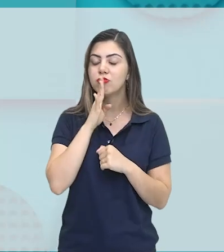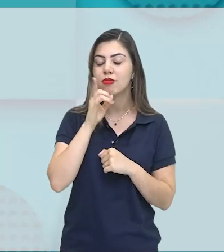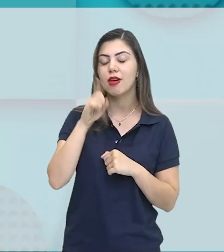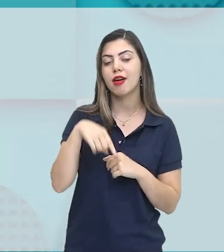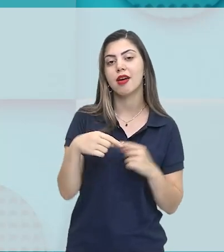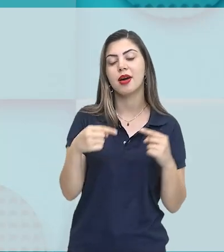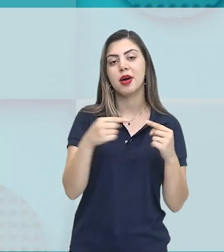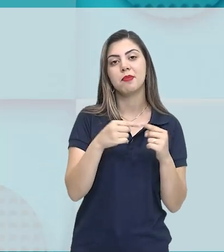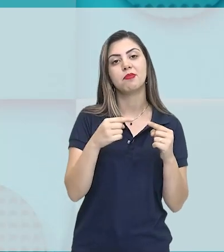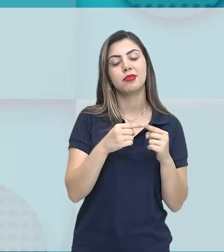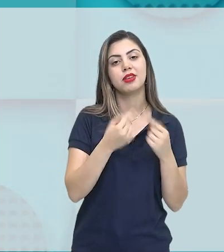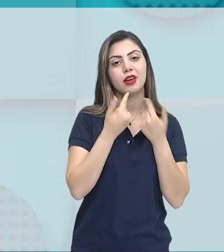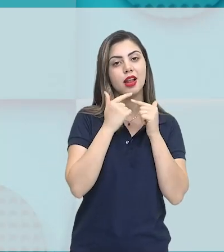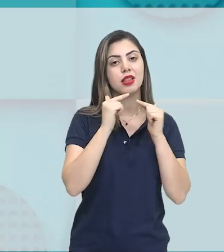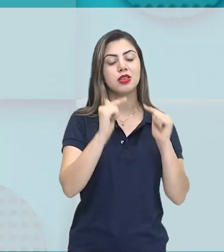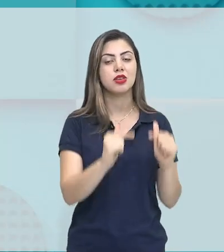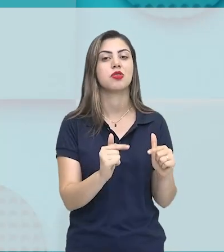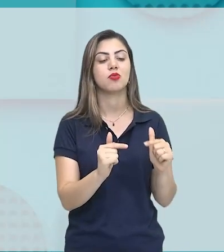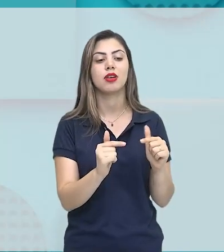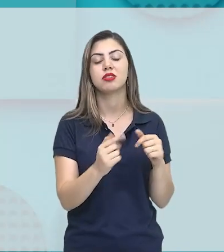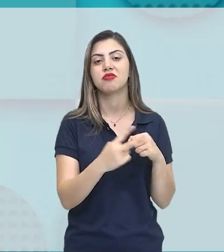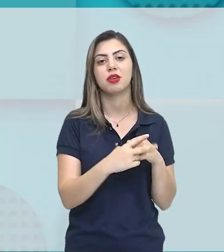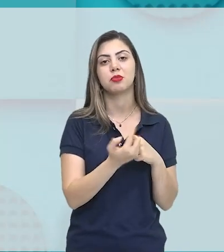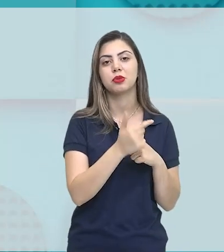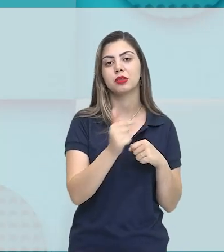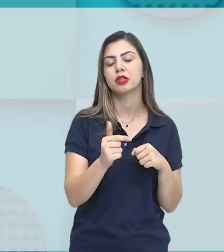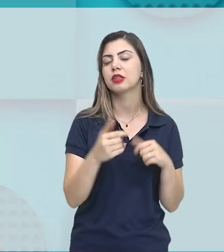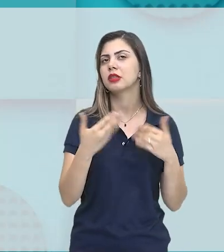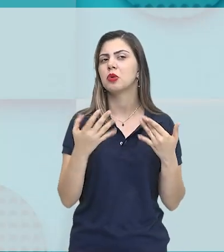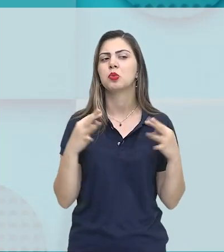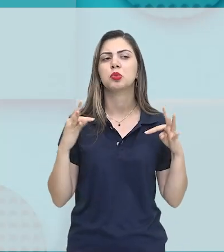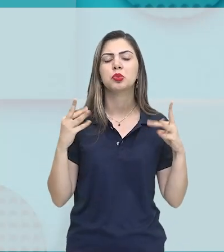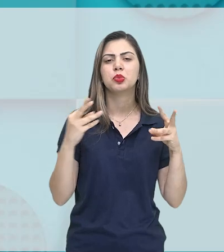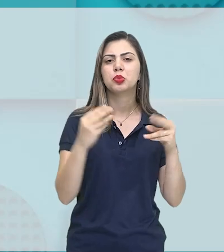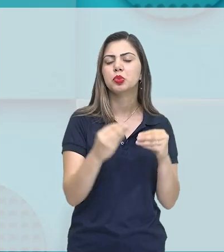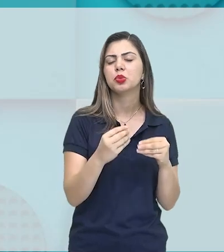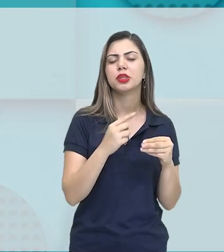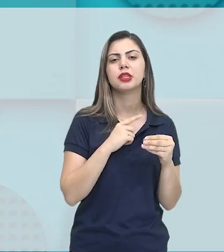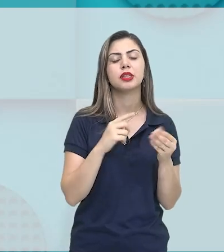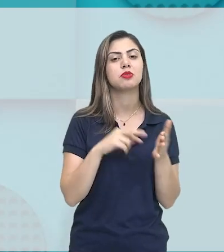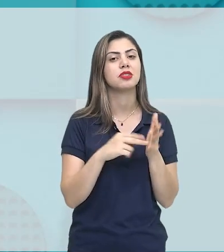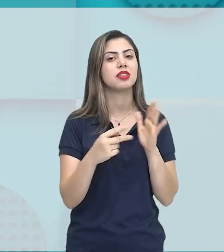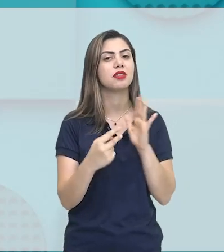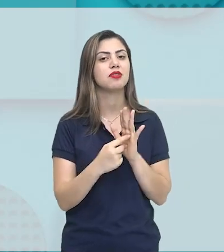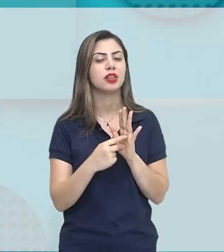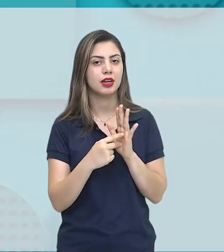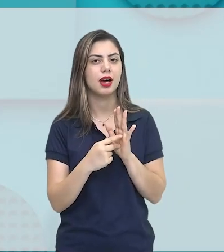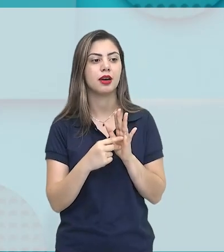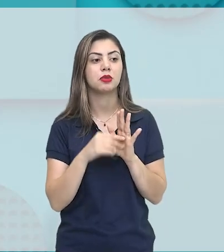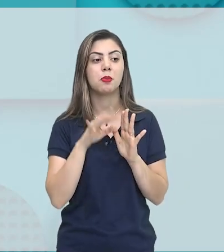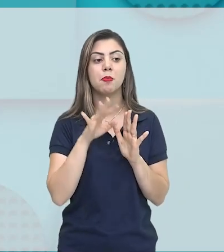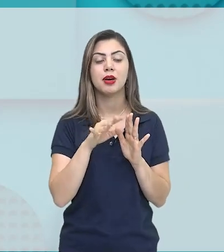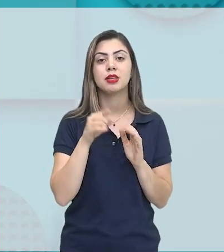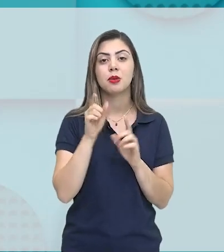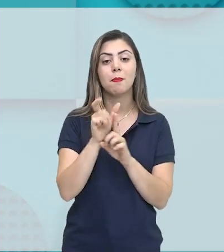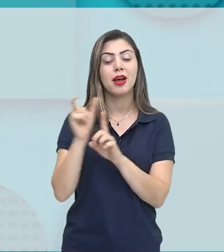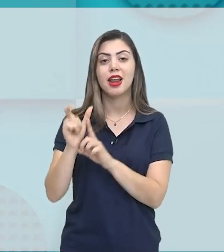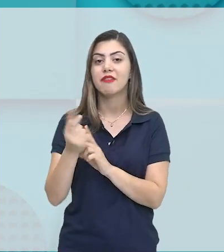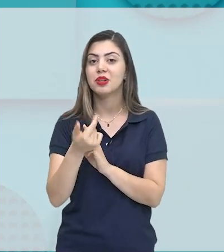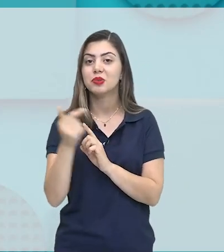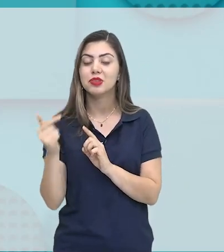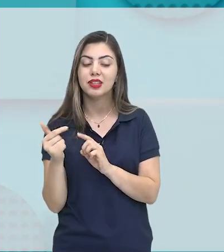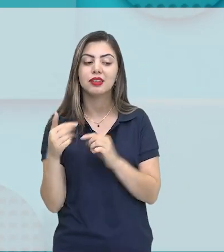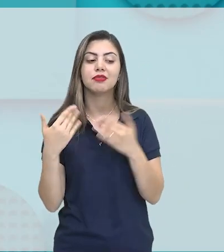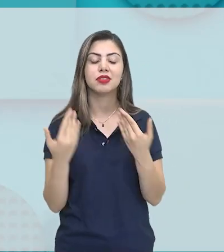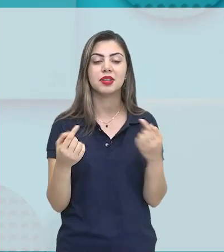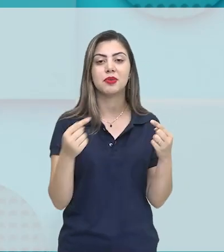verbal. Enfim, tudo que tiver um significado, trouxer um sentido e não estiver utilizando a